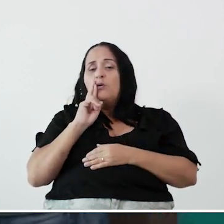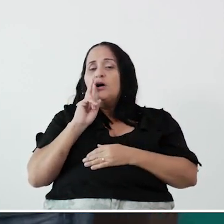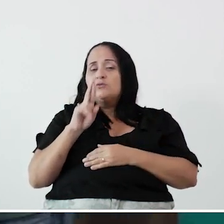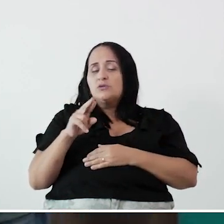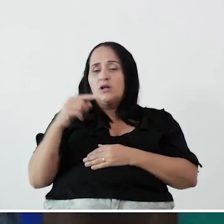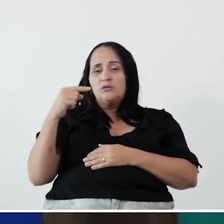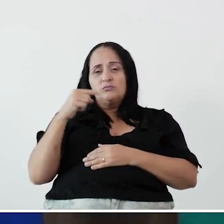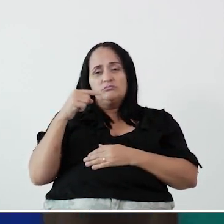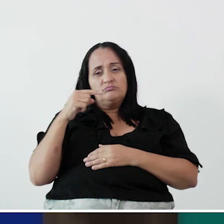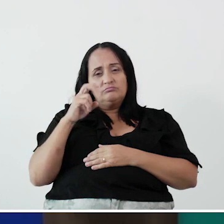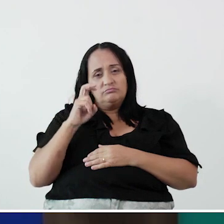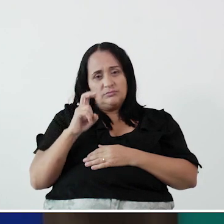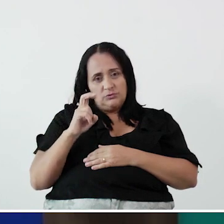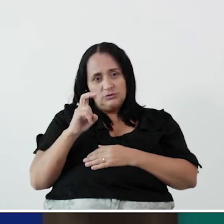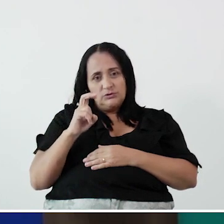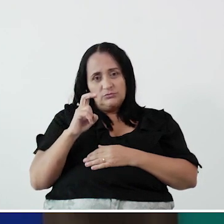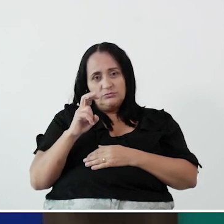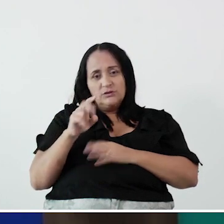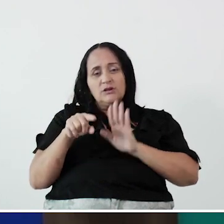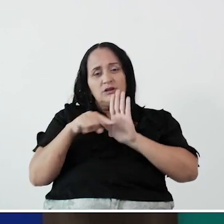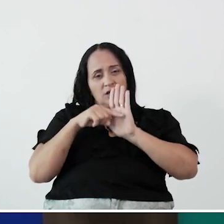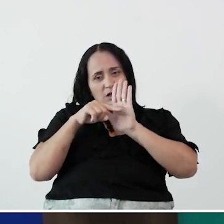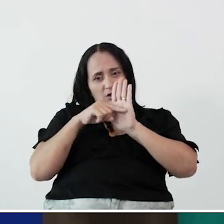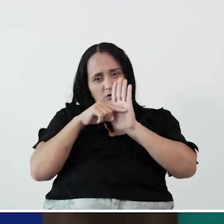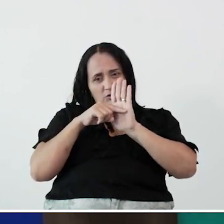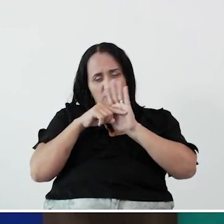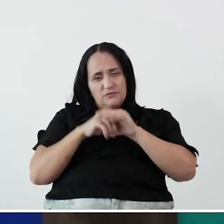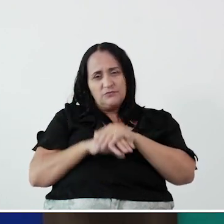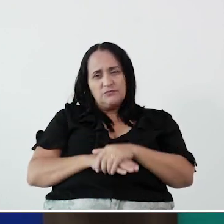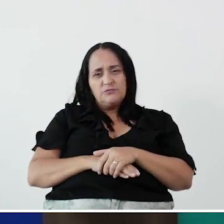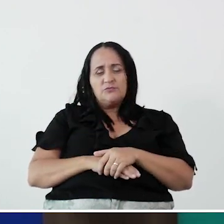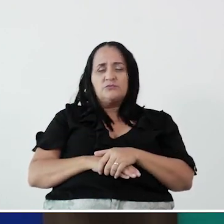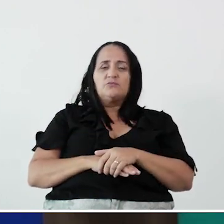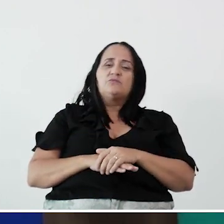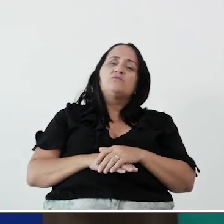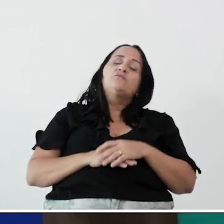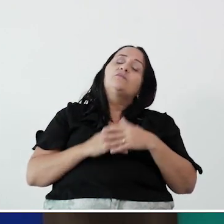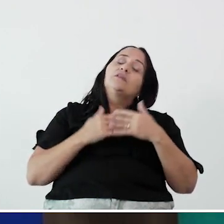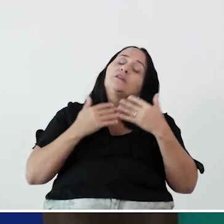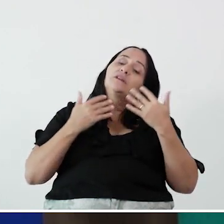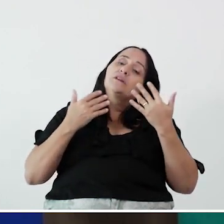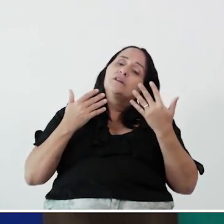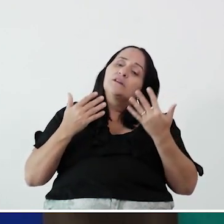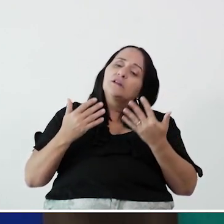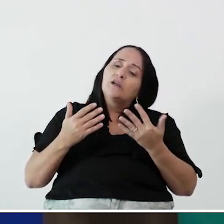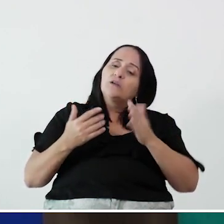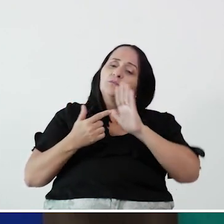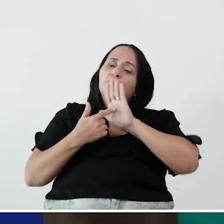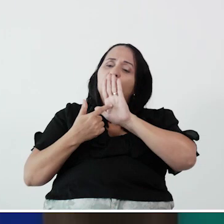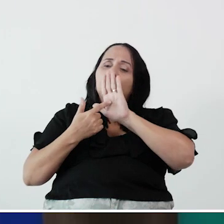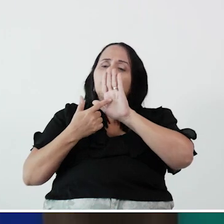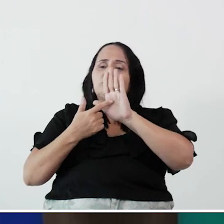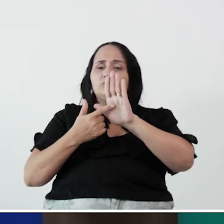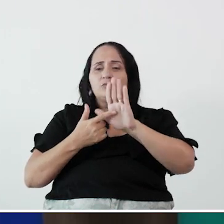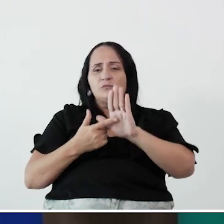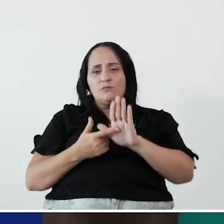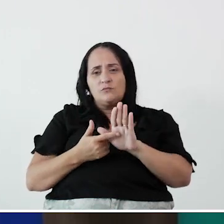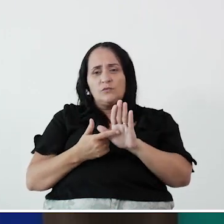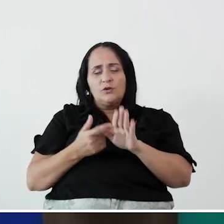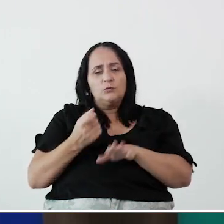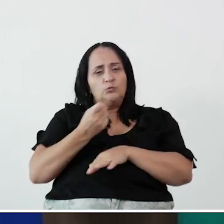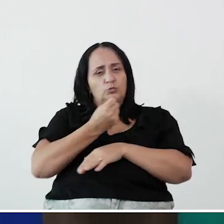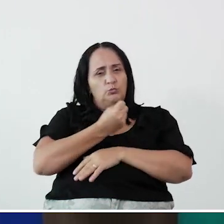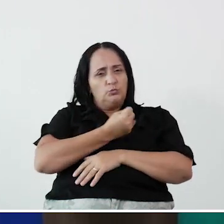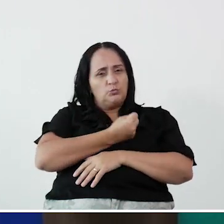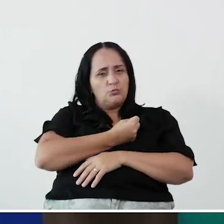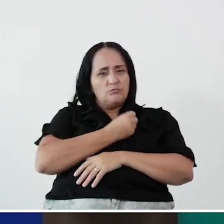negativo. Recapitulando, para multiplicarmos ou dividirmos dois números inteiros, antes